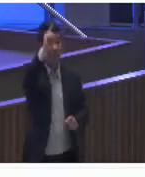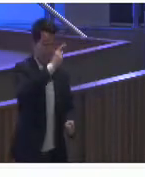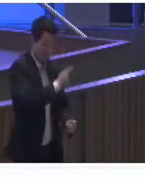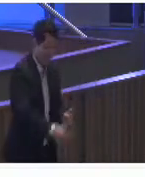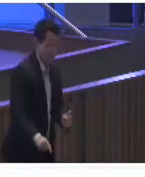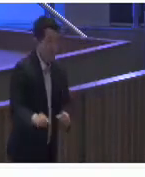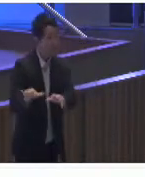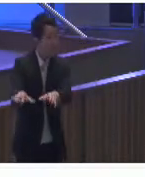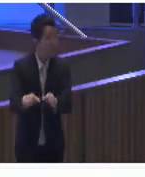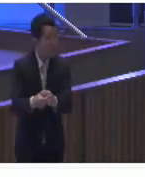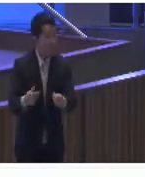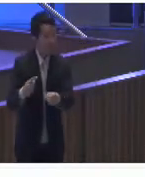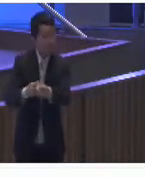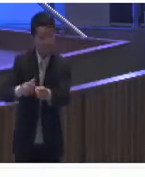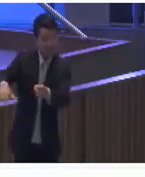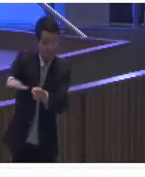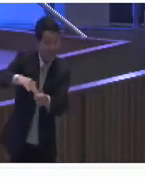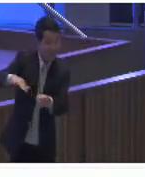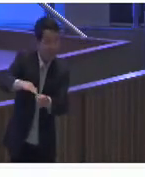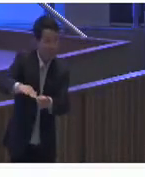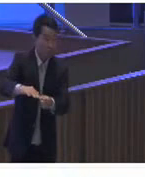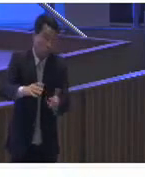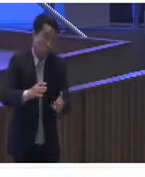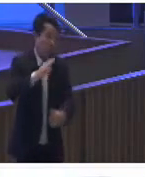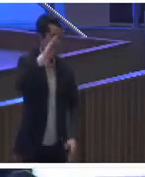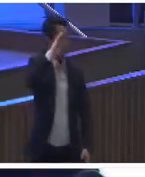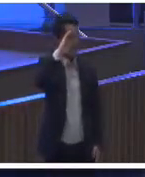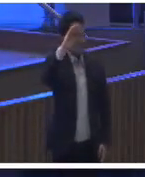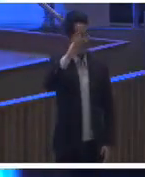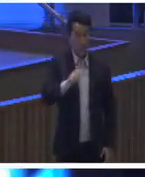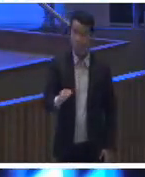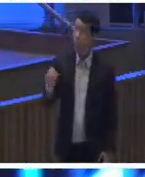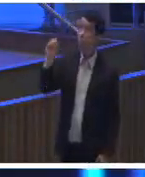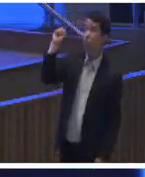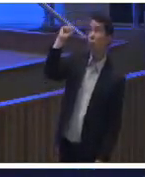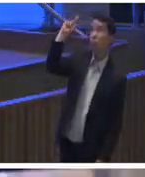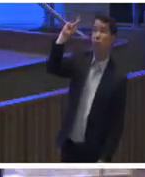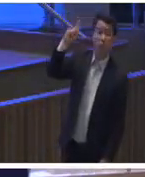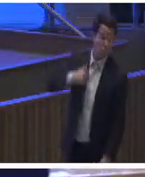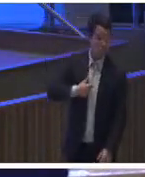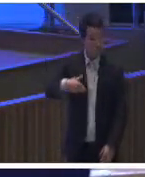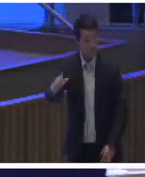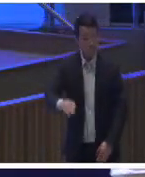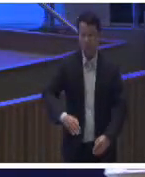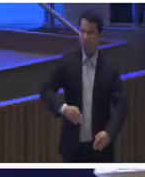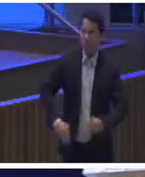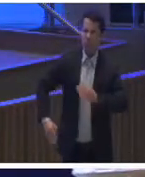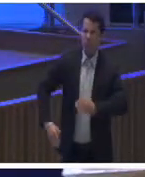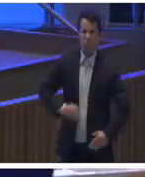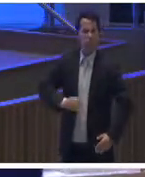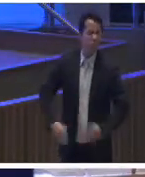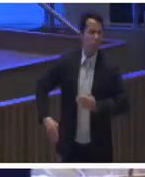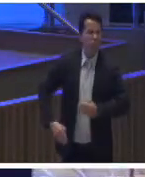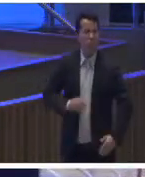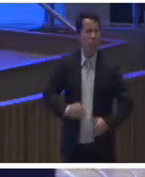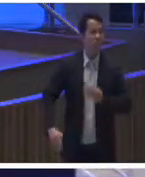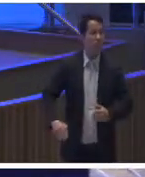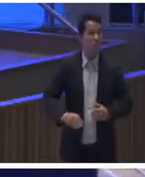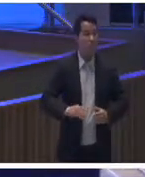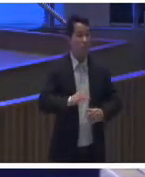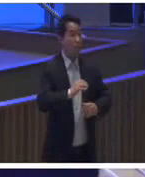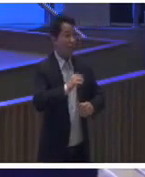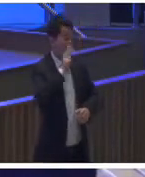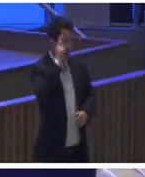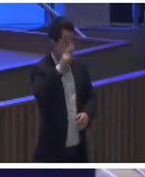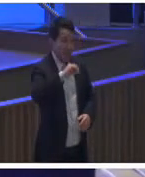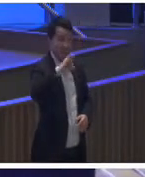continuar abençoando vocês. E eles então agora vão enfrentar, eles tinham acabado de derrotar Jericó, a maior cidade